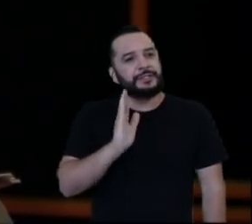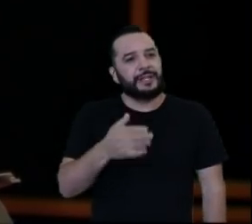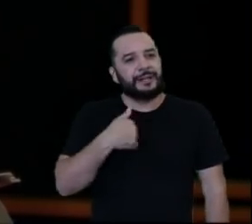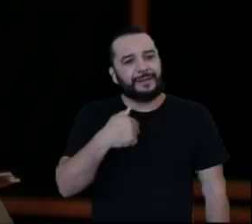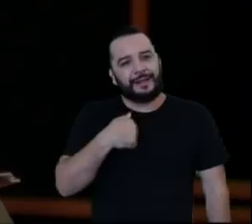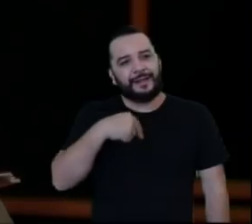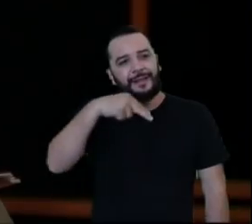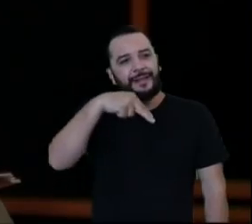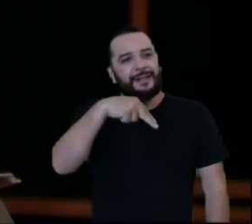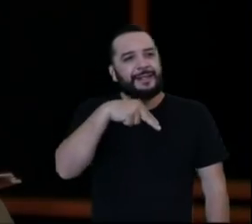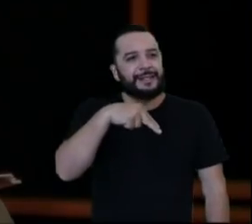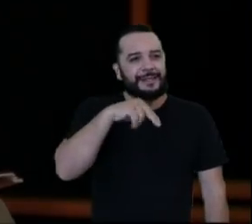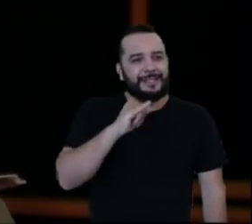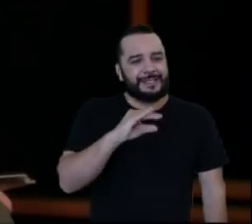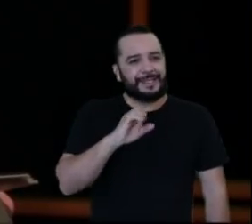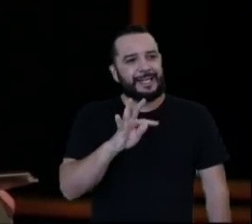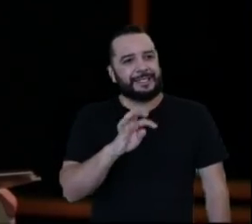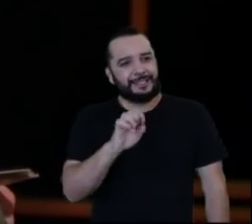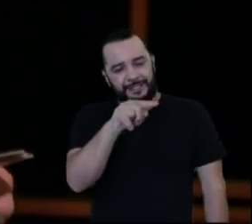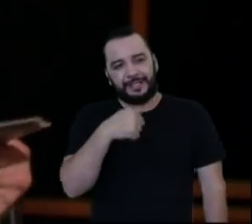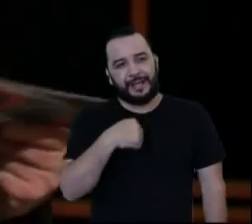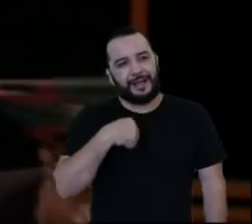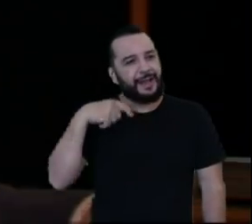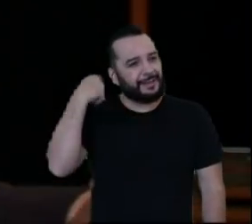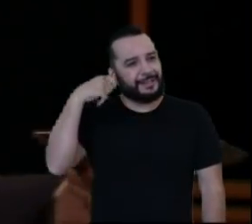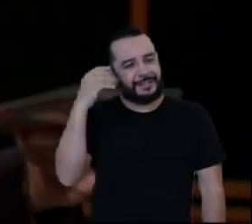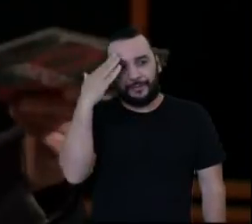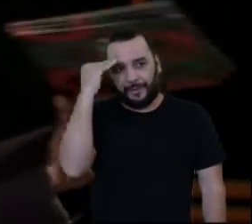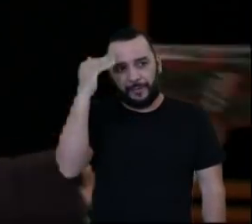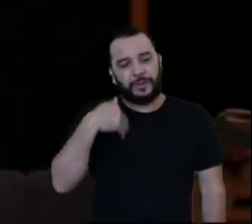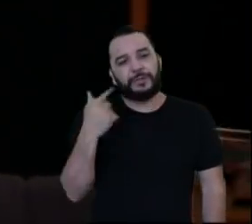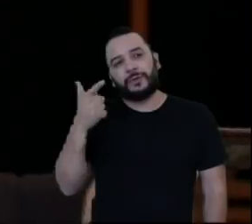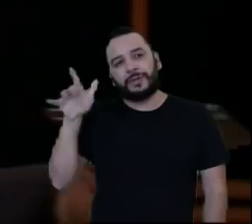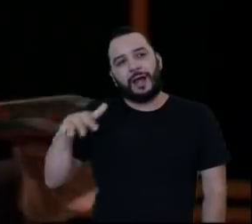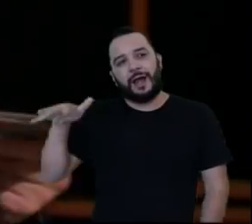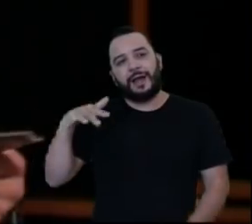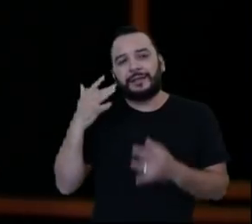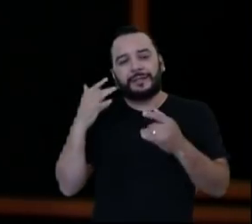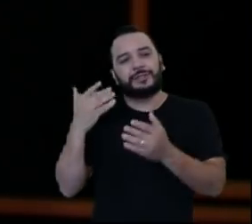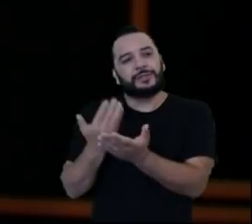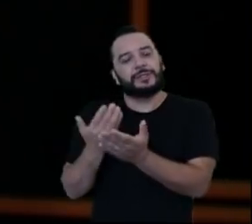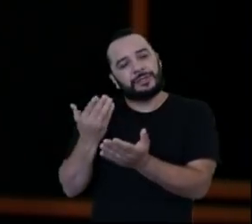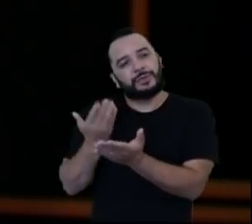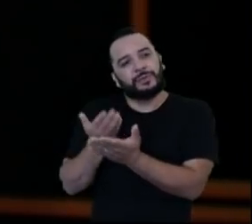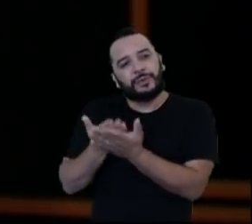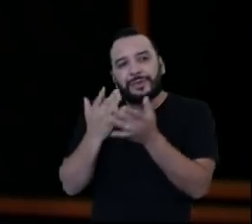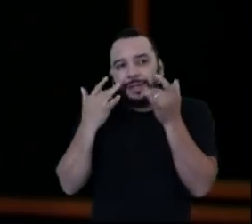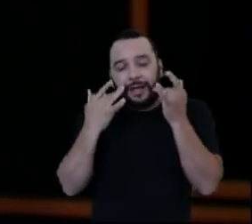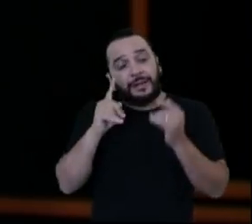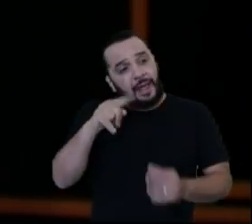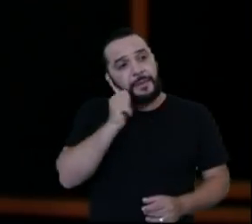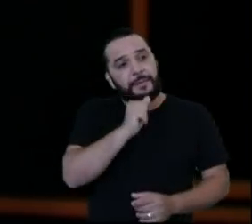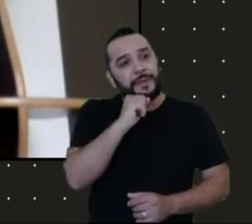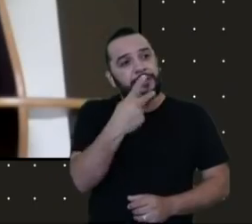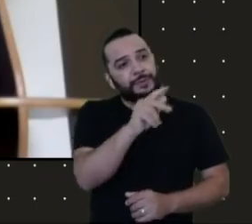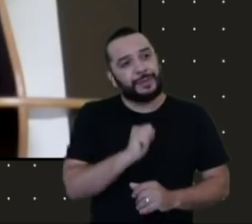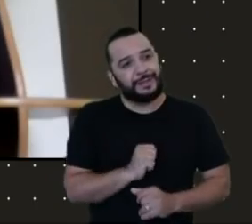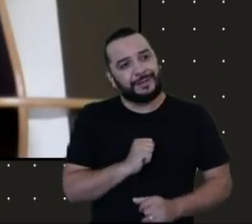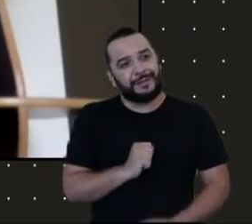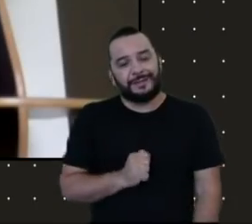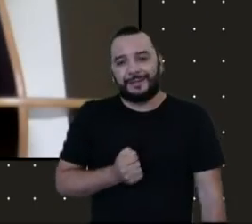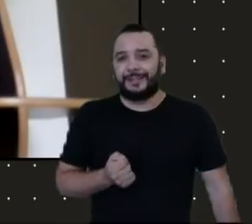uma delícia. Beth, você fez uma adaptação para o teatro do livro Perdas e Ganhos, da Lia Luft, e nesse espetáculo você